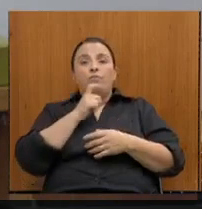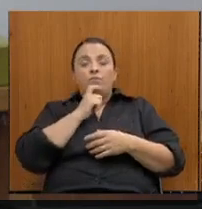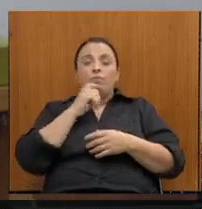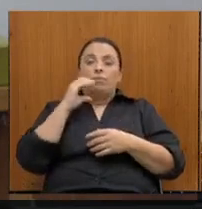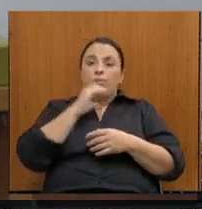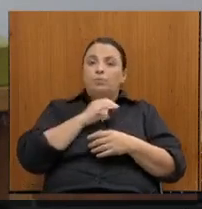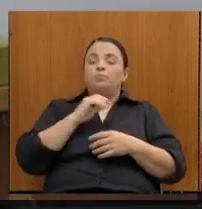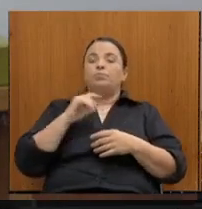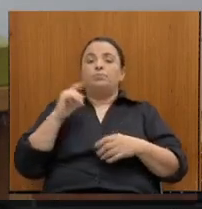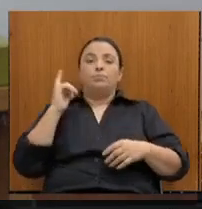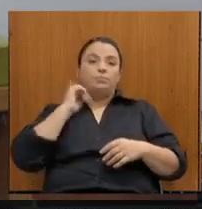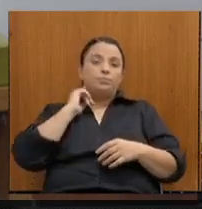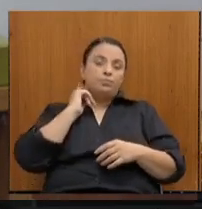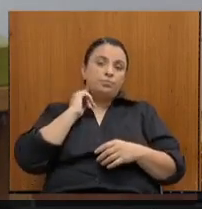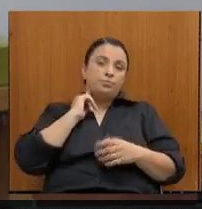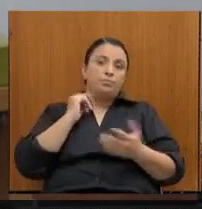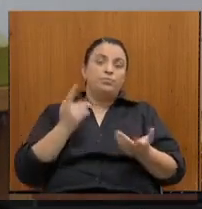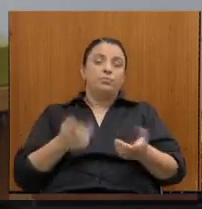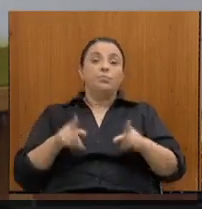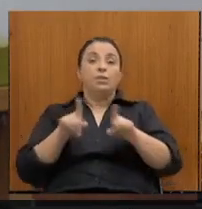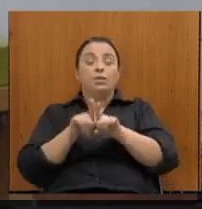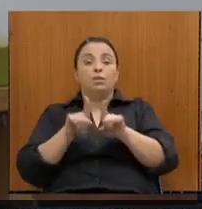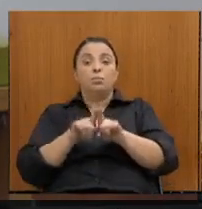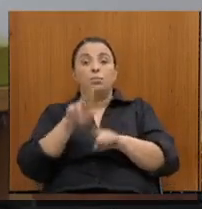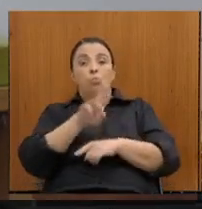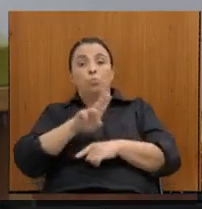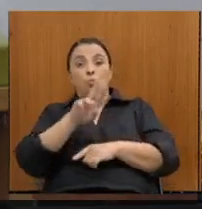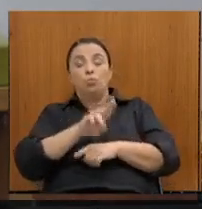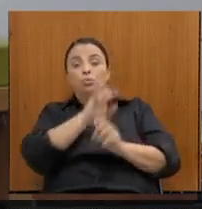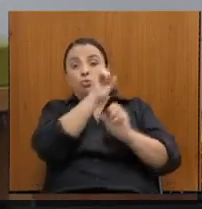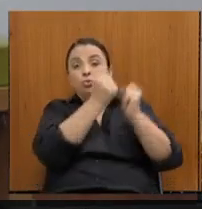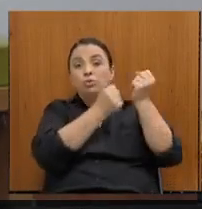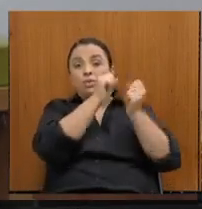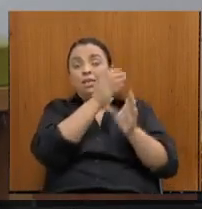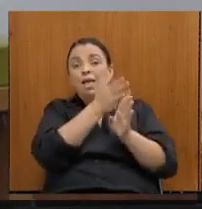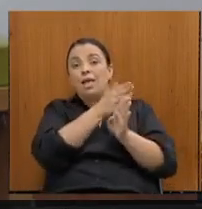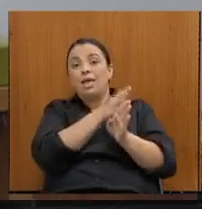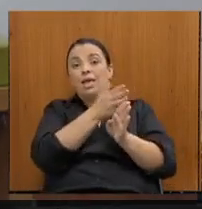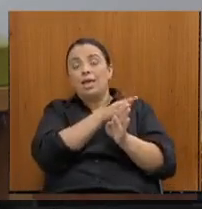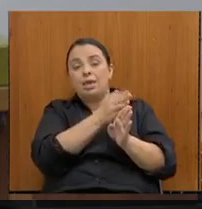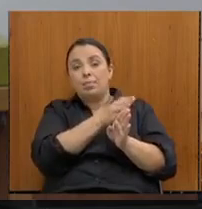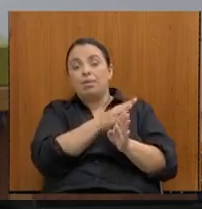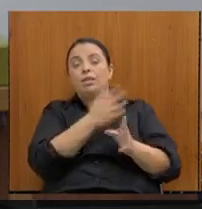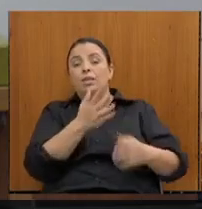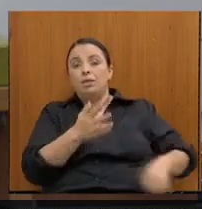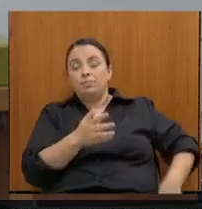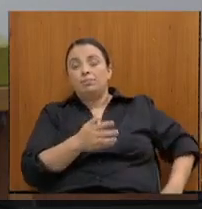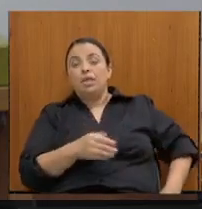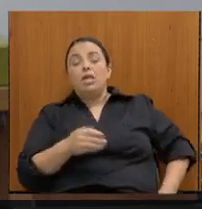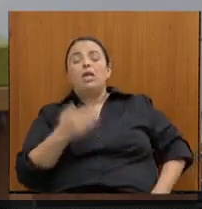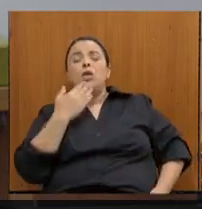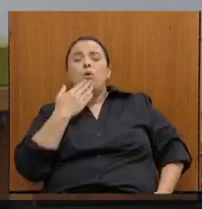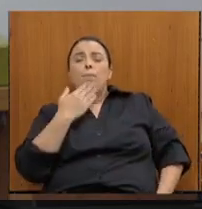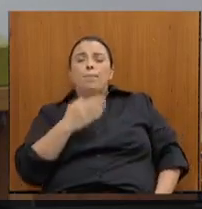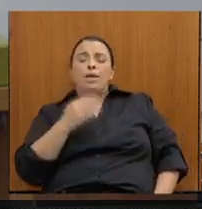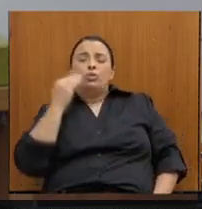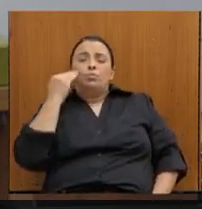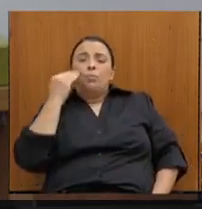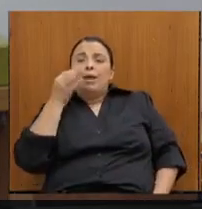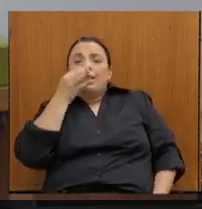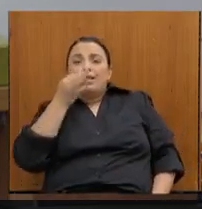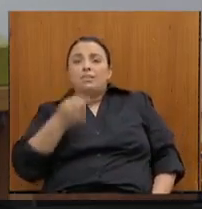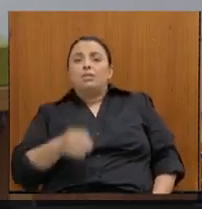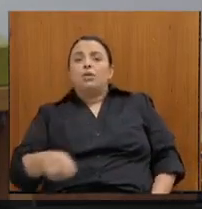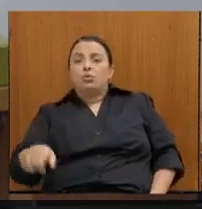otimização de usinas hybrids aqui eu peço Como já foi colocado uma atenção ao Senhor Deputado de um problema que nós